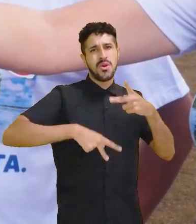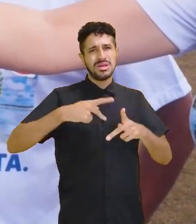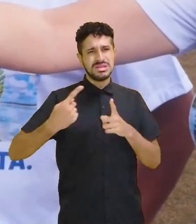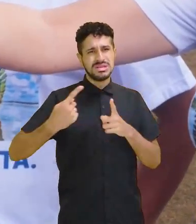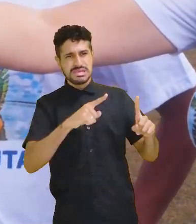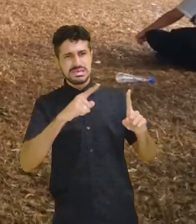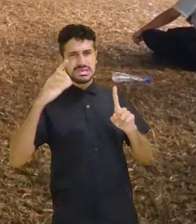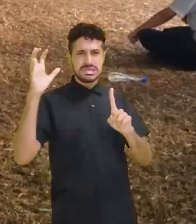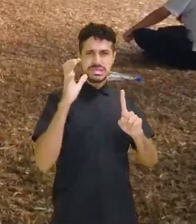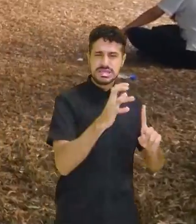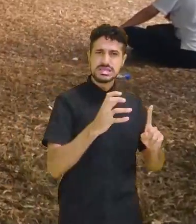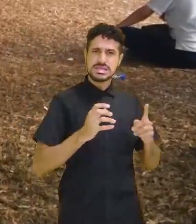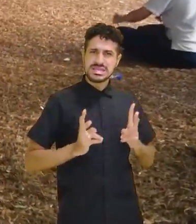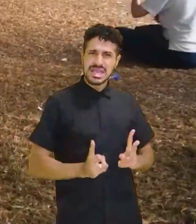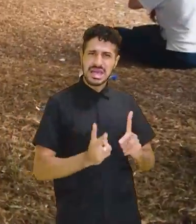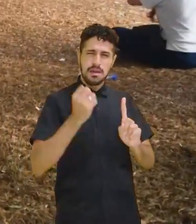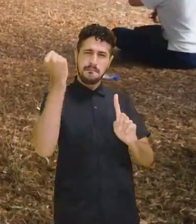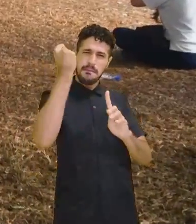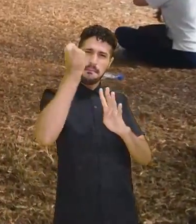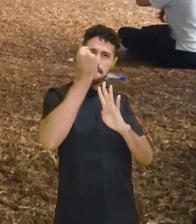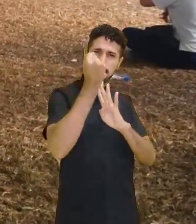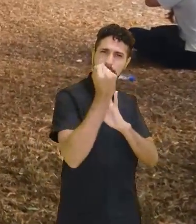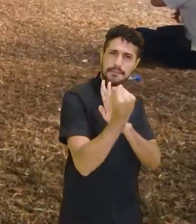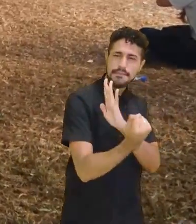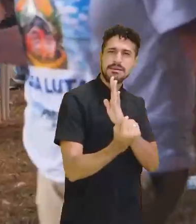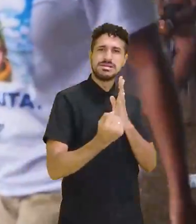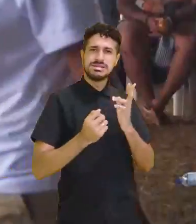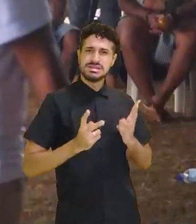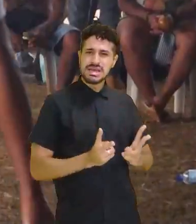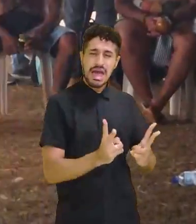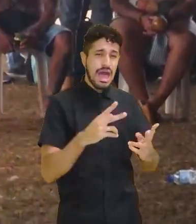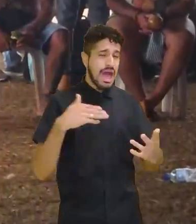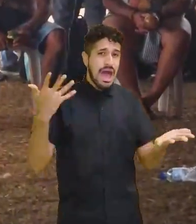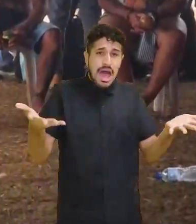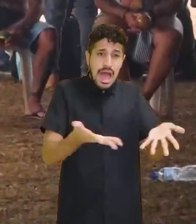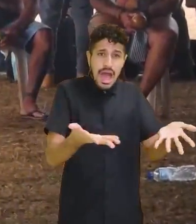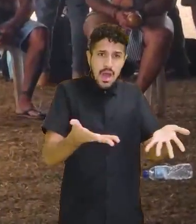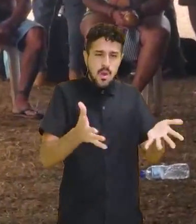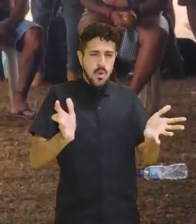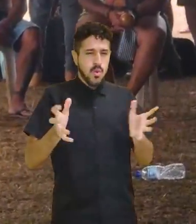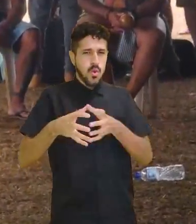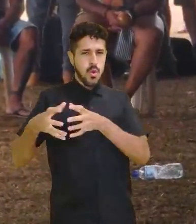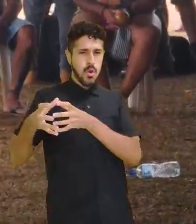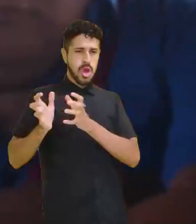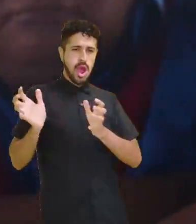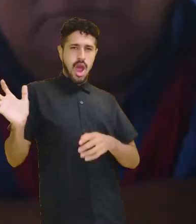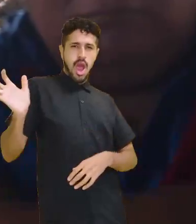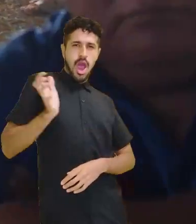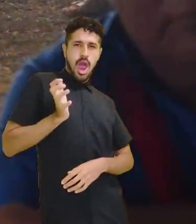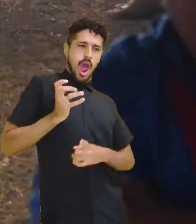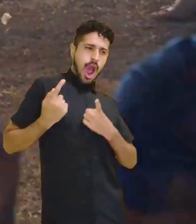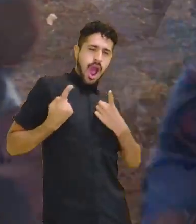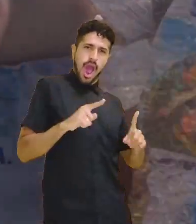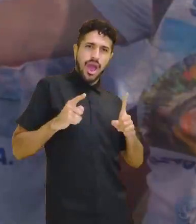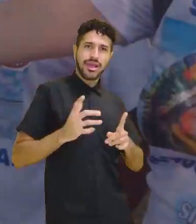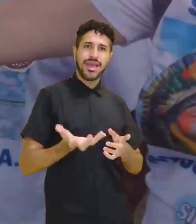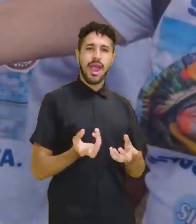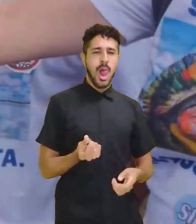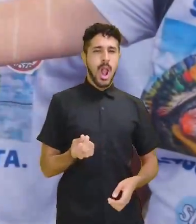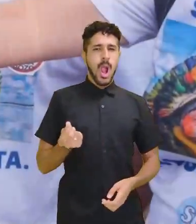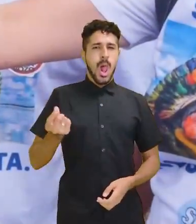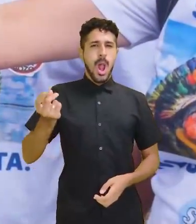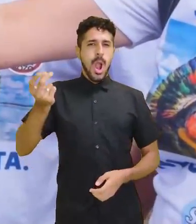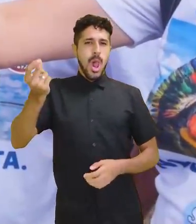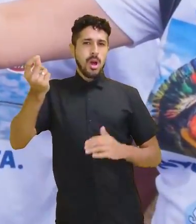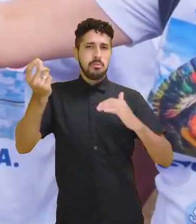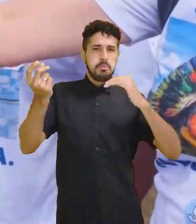povo que foi atacado desde o princípio, né? Dizimado, atacado pelos colonizadores e agora atacado por essa elite, né? Do dinheiro,